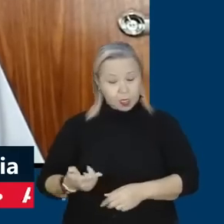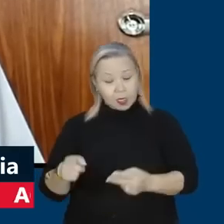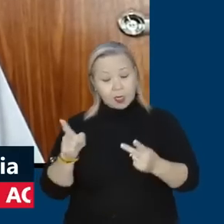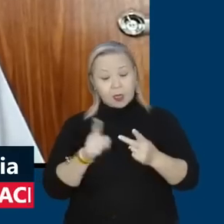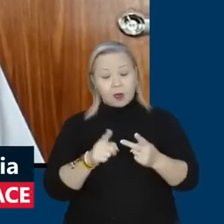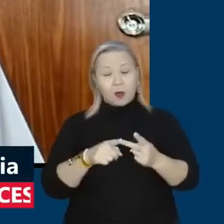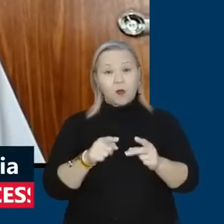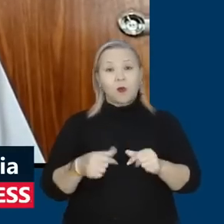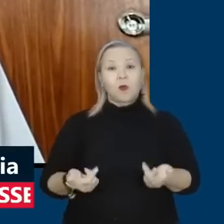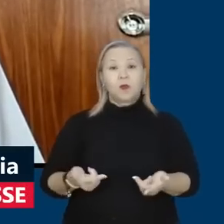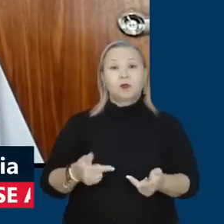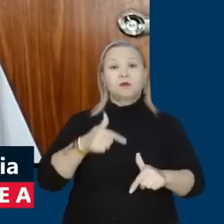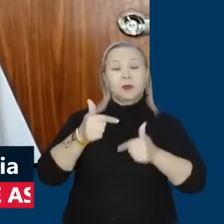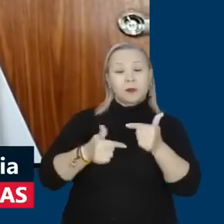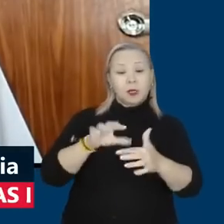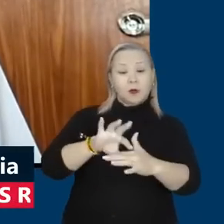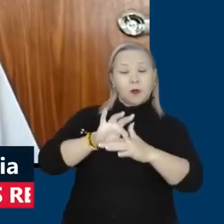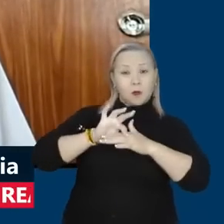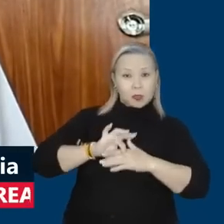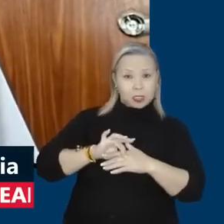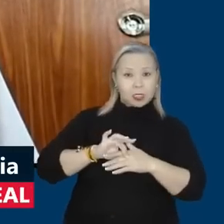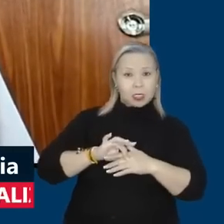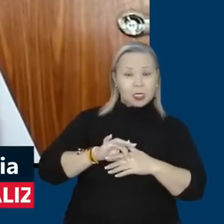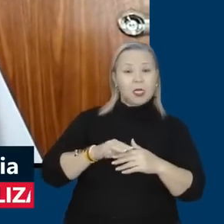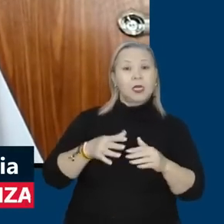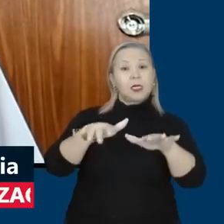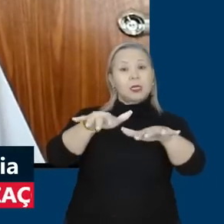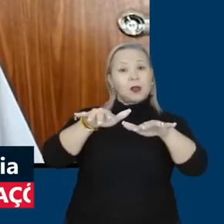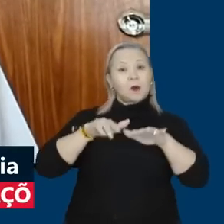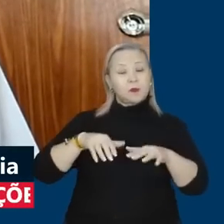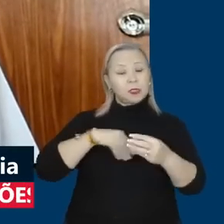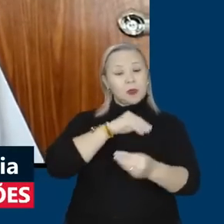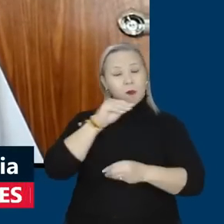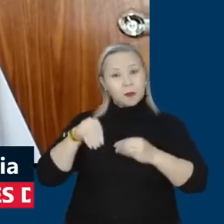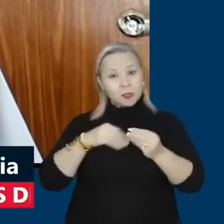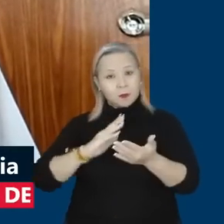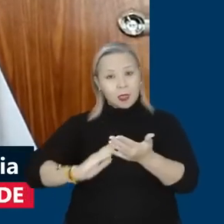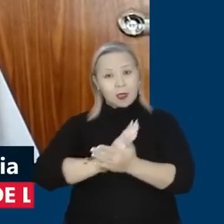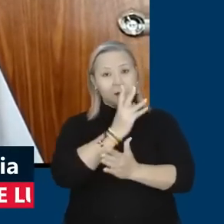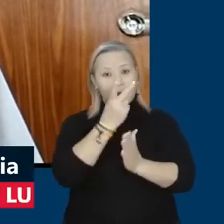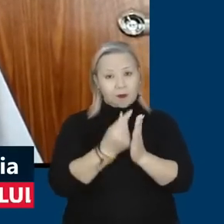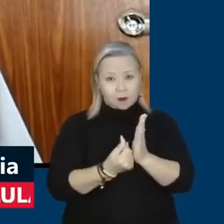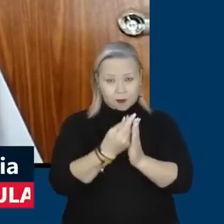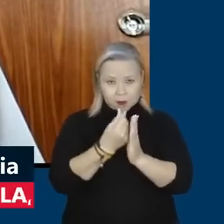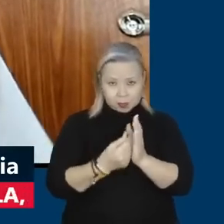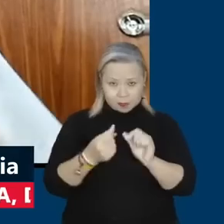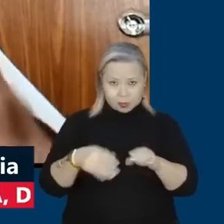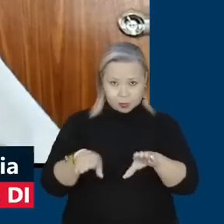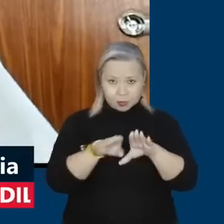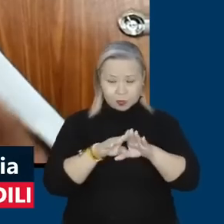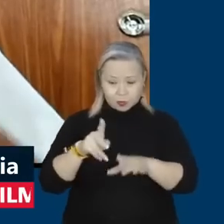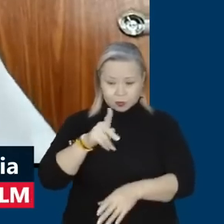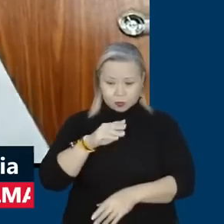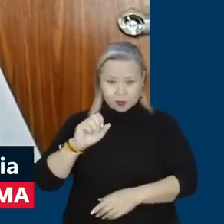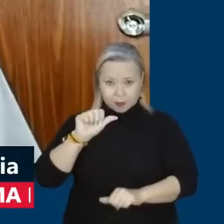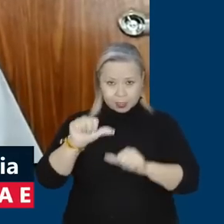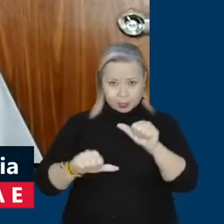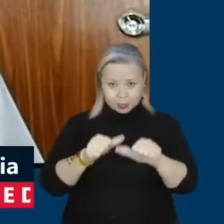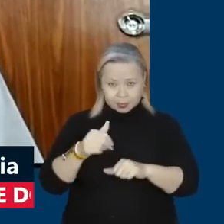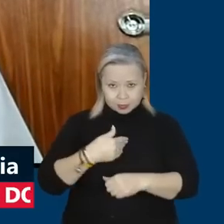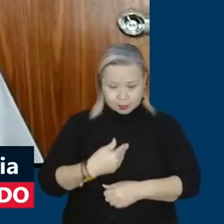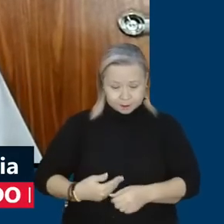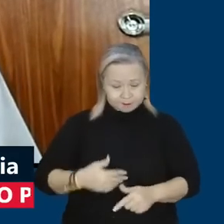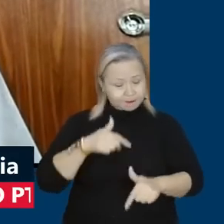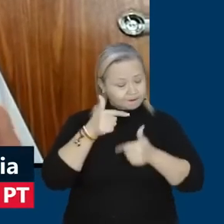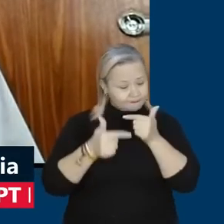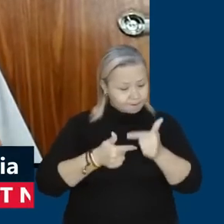bancada do PT na comissão mista do orçamento para aprovar o orçamento e aprovando concomitante a PEC da transição. Então, são